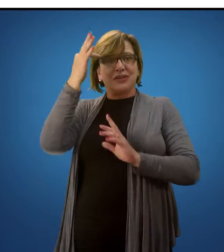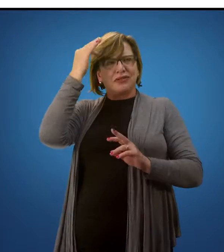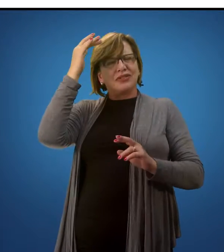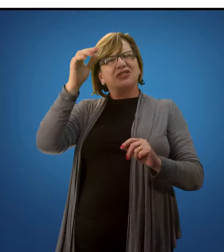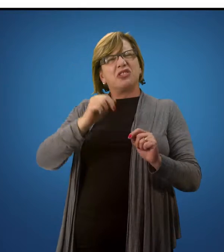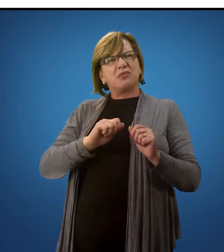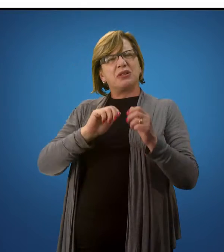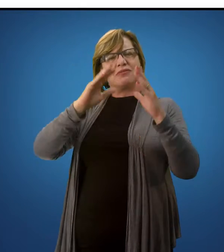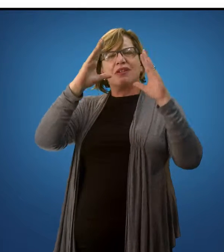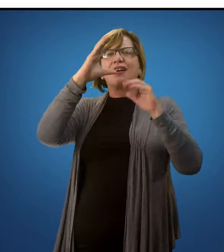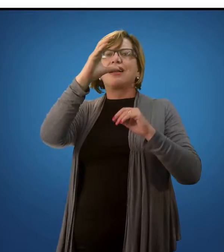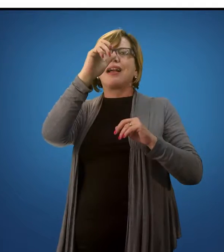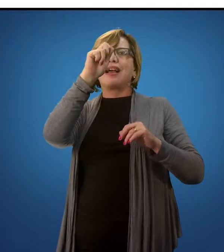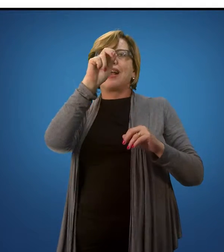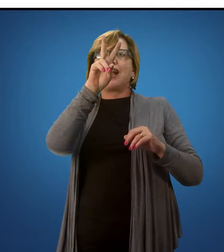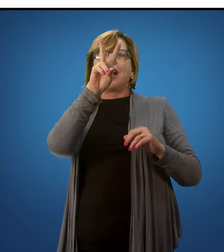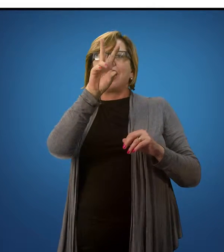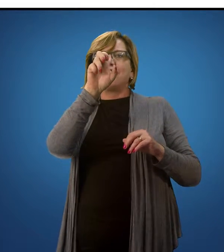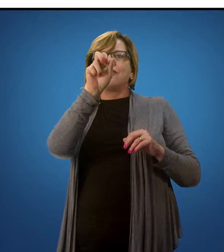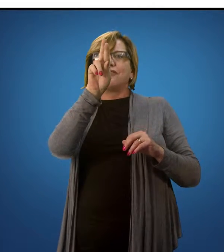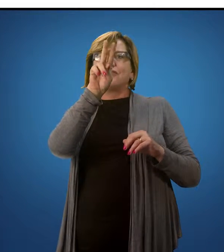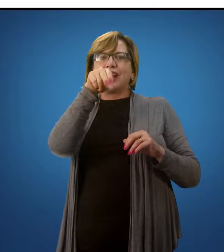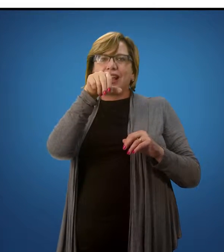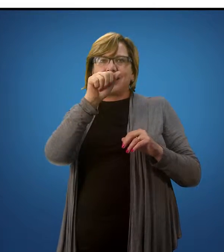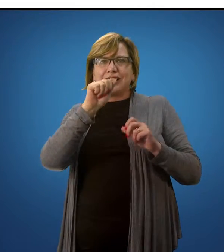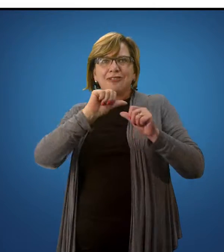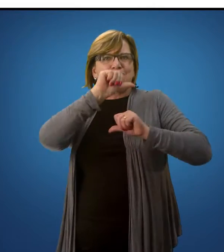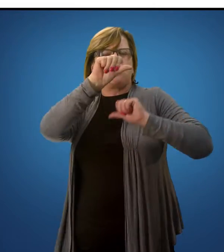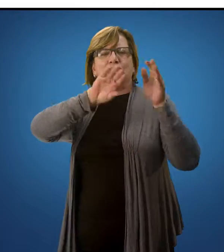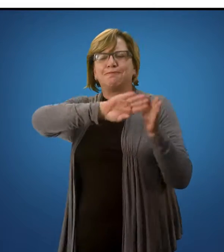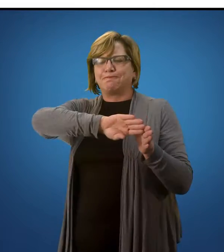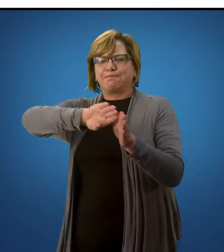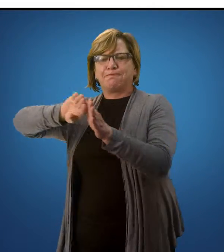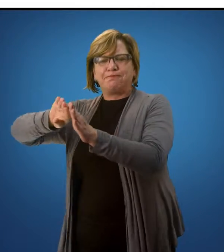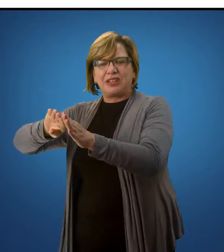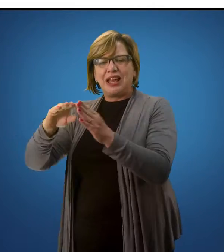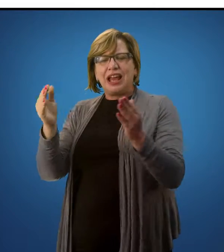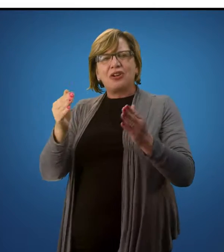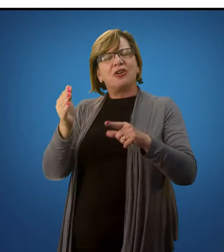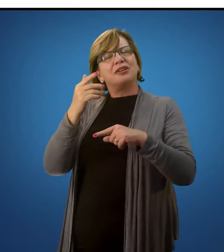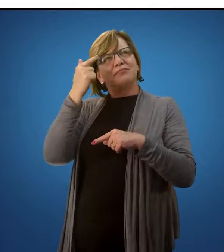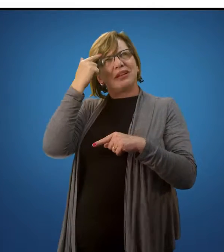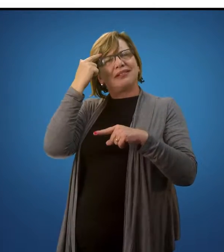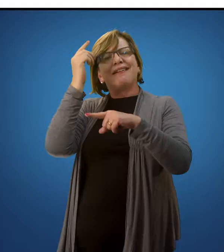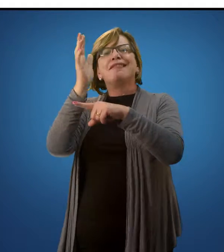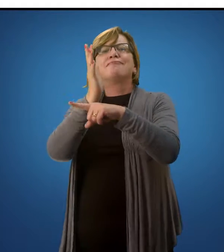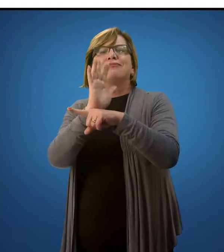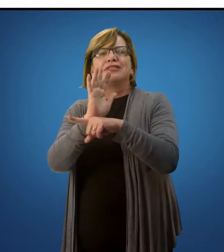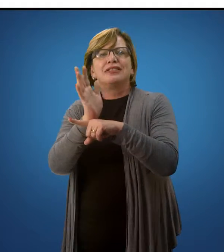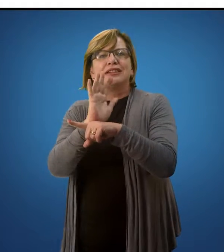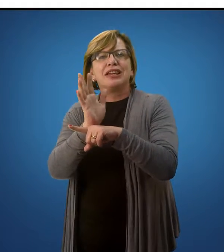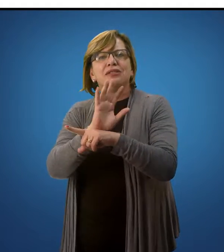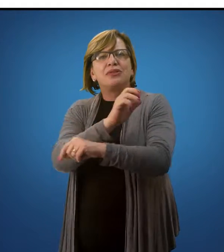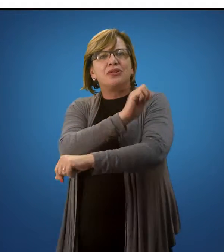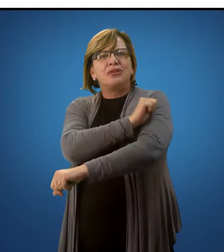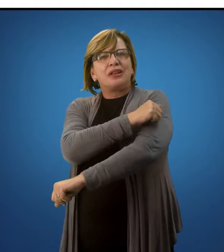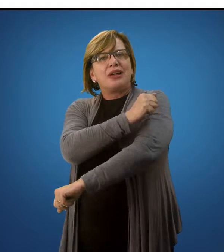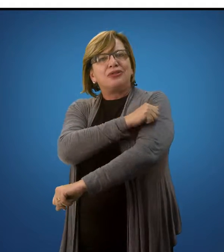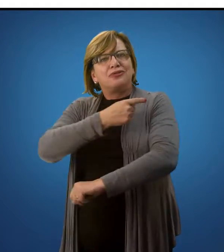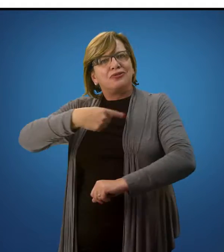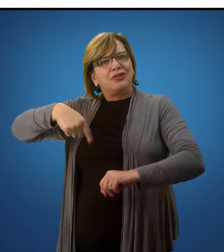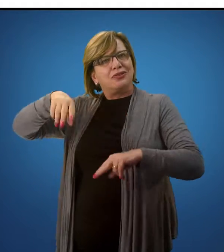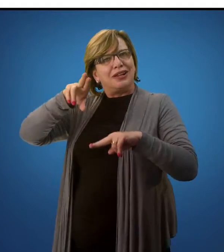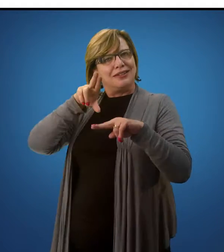idéia de caverna escura com fogueira e fazer uma análise a partir de um cinema onde os alunos vão estar dentes